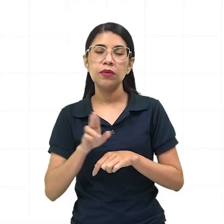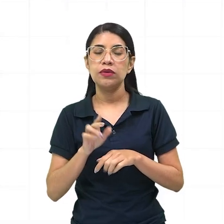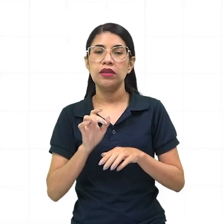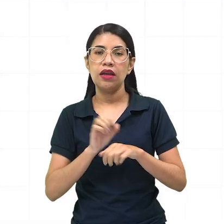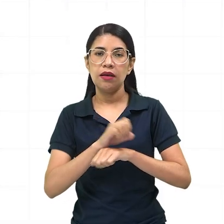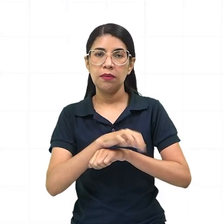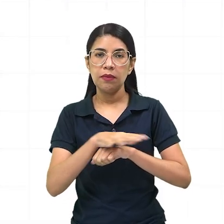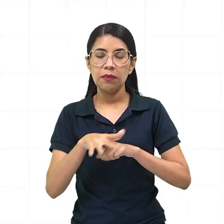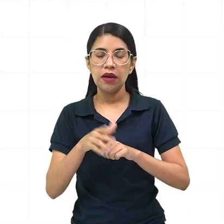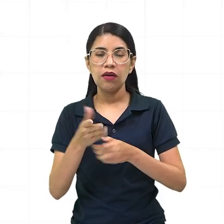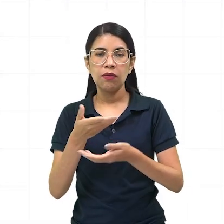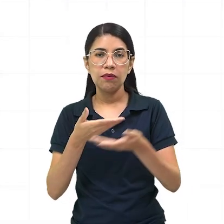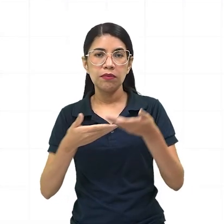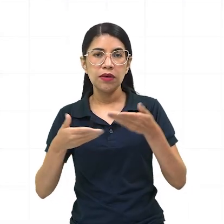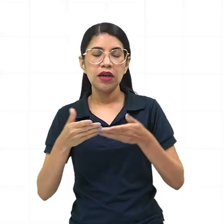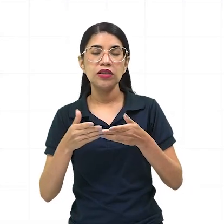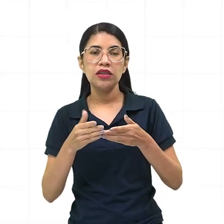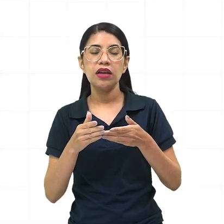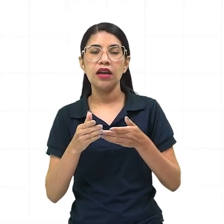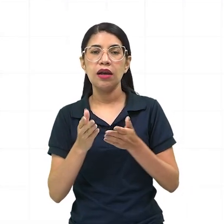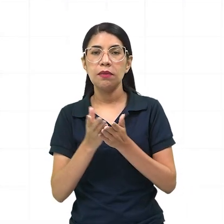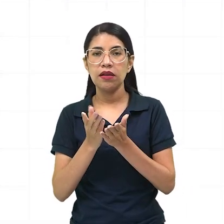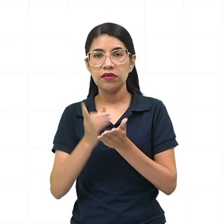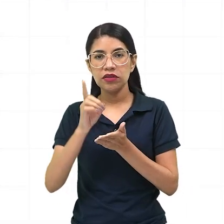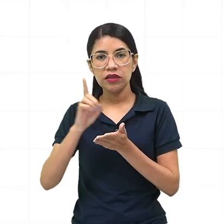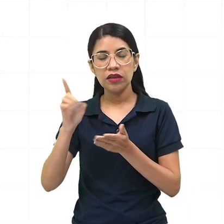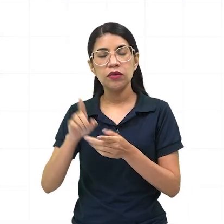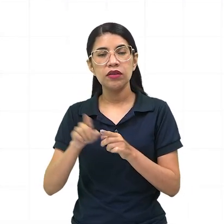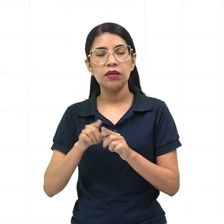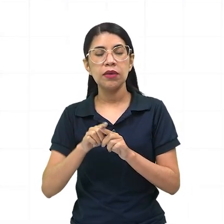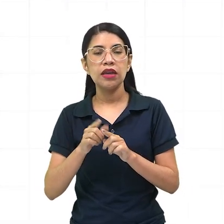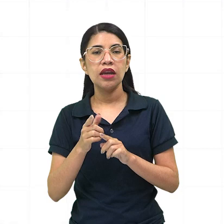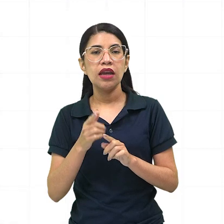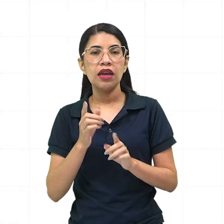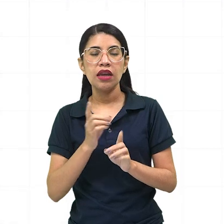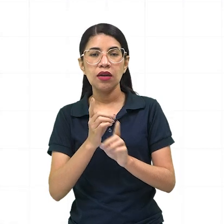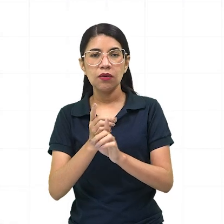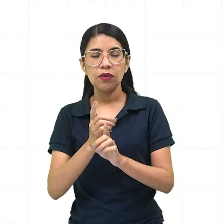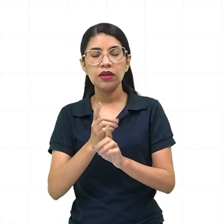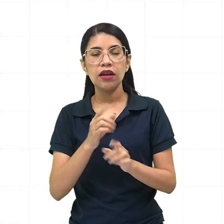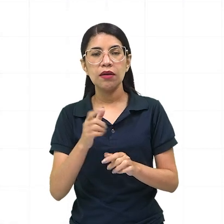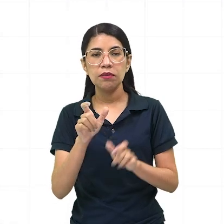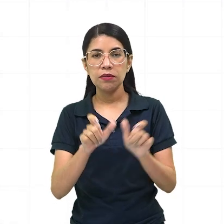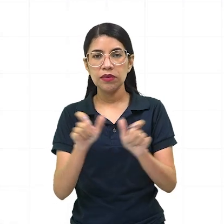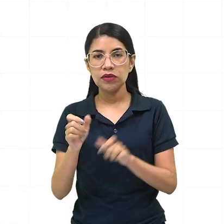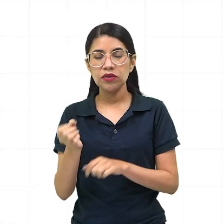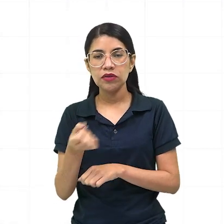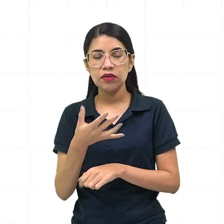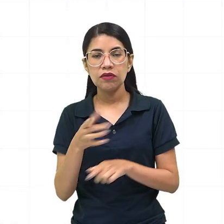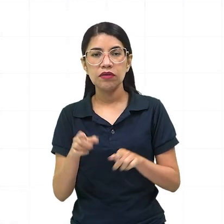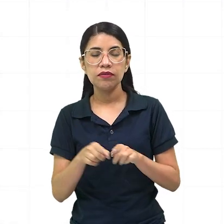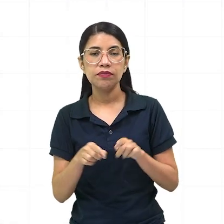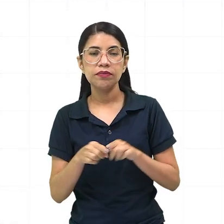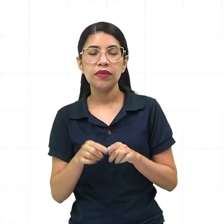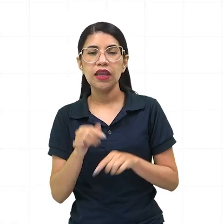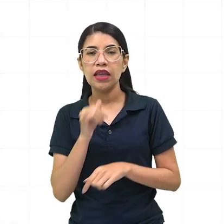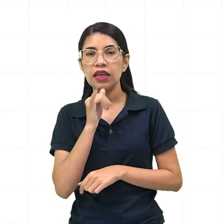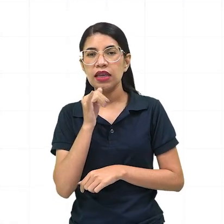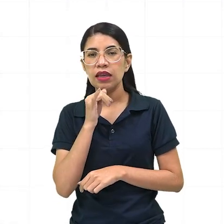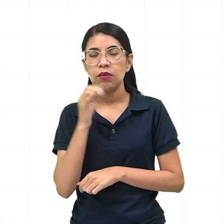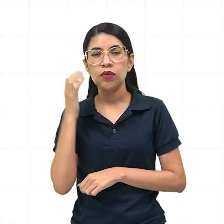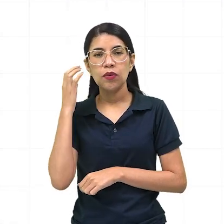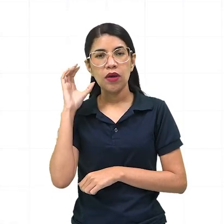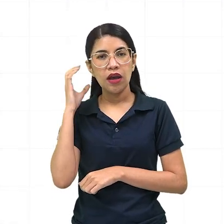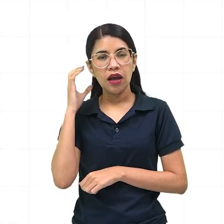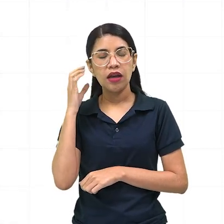mensagens espirituais, ao mesmo tempo alcançar novos públicos. Para pensar nos programas de rádio que acontecem no interior do